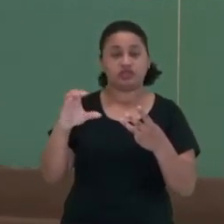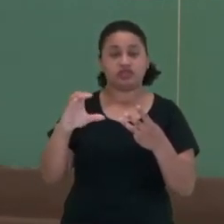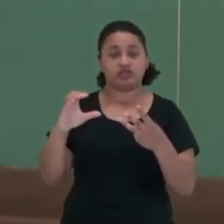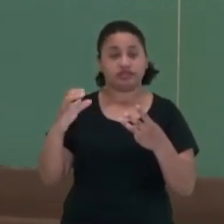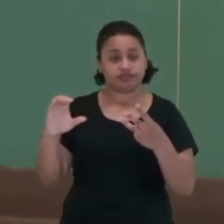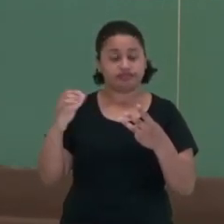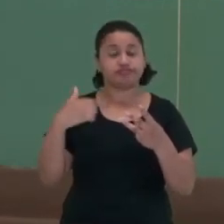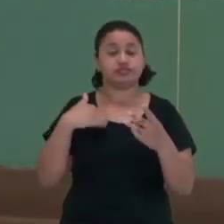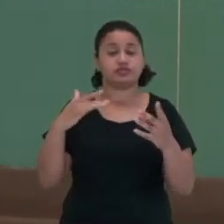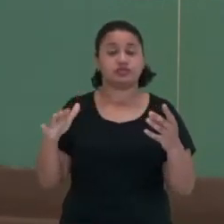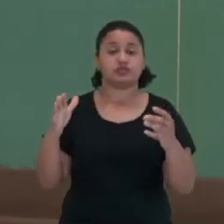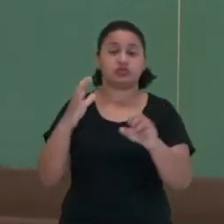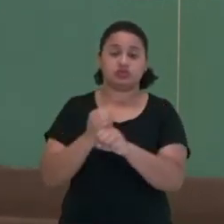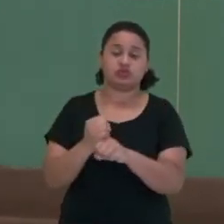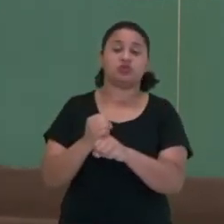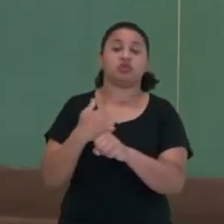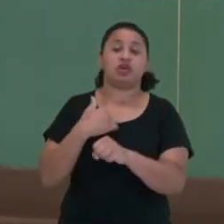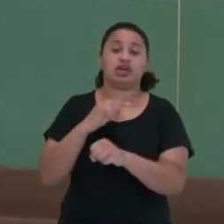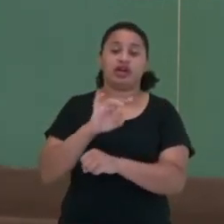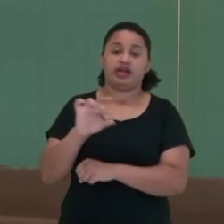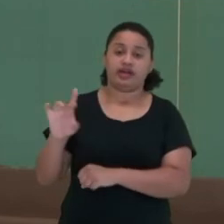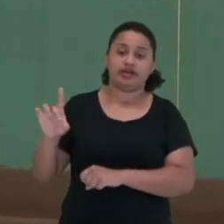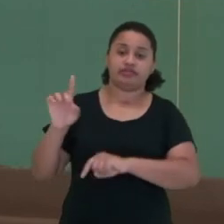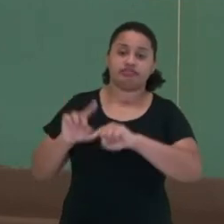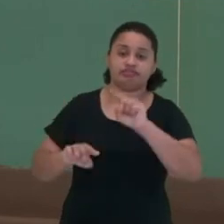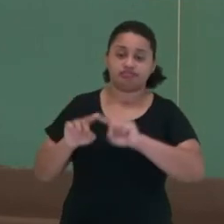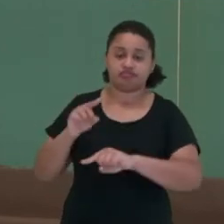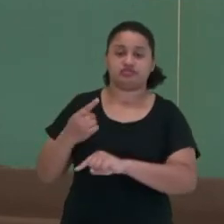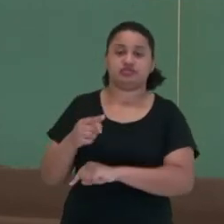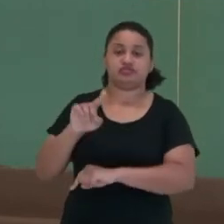Portanto, o custo de cada peça vai sair R$